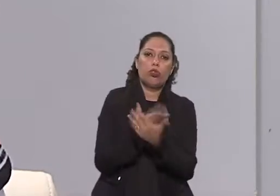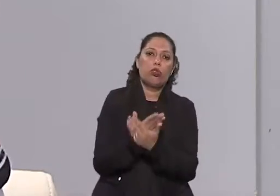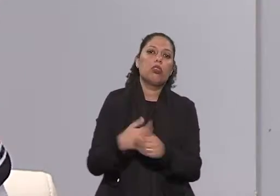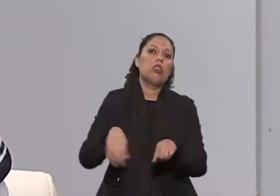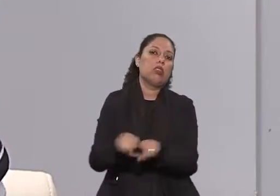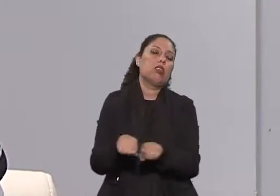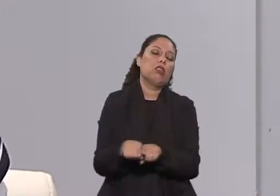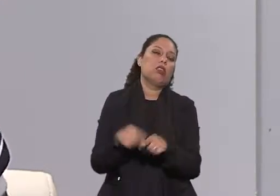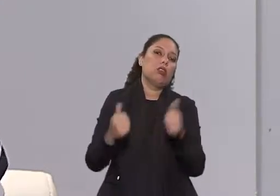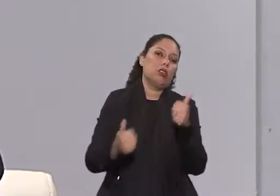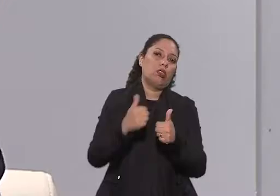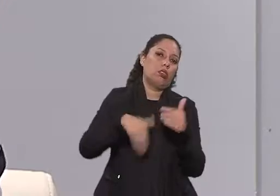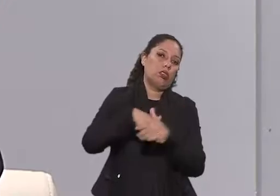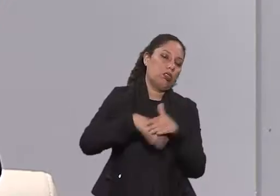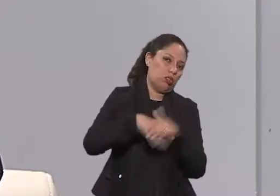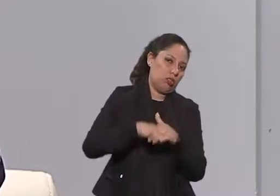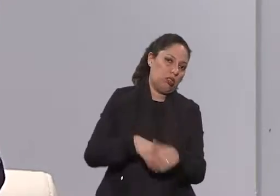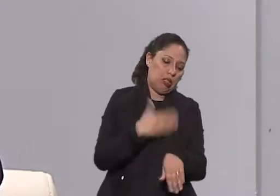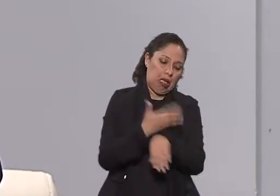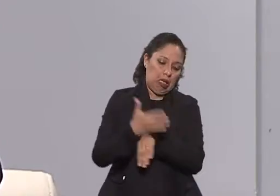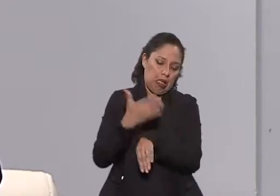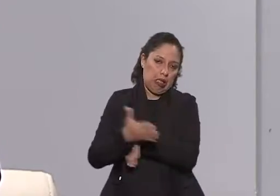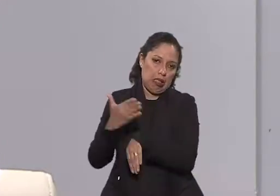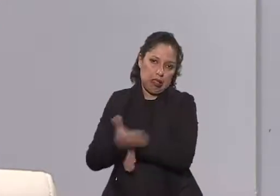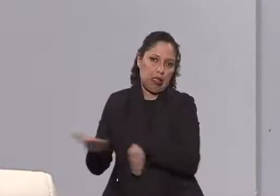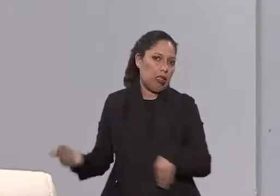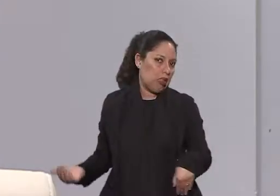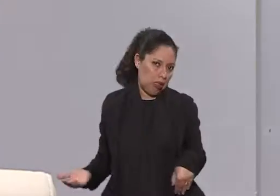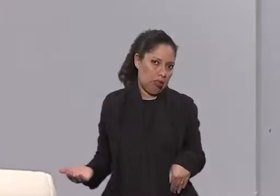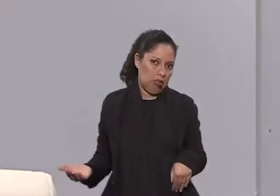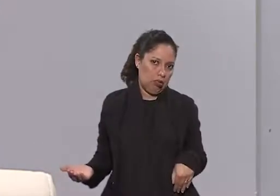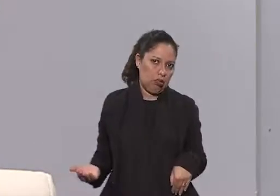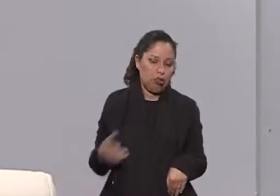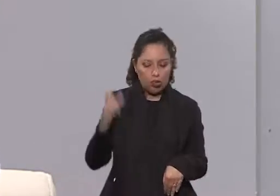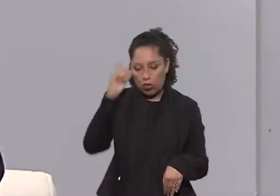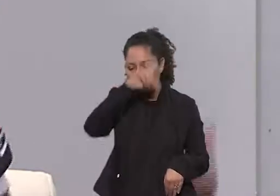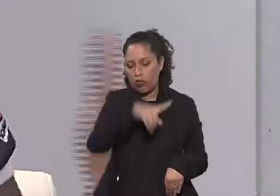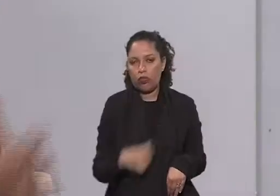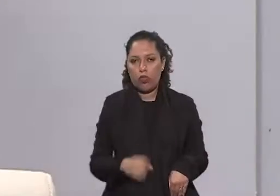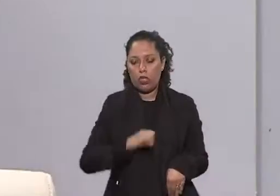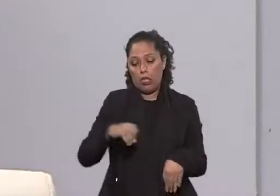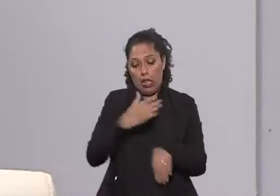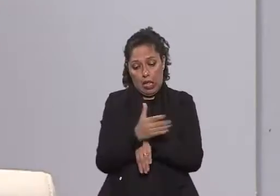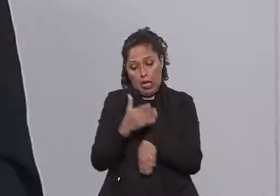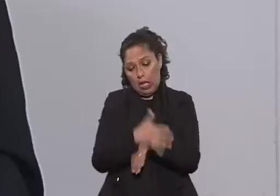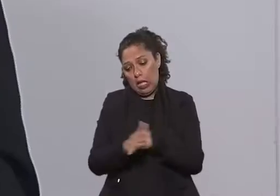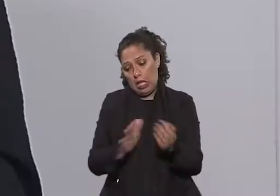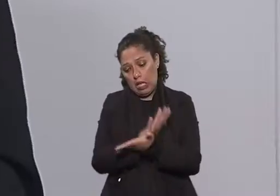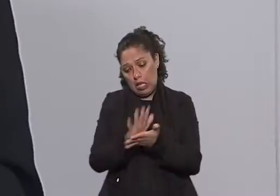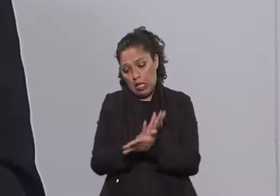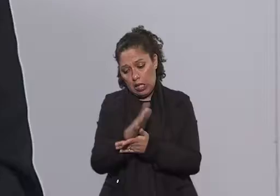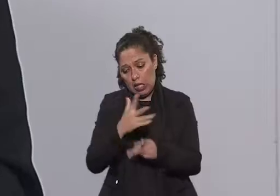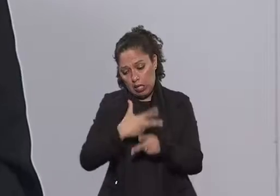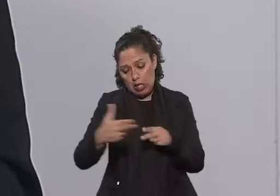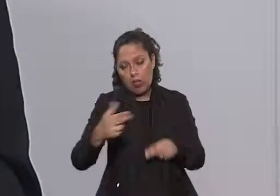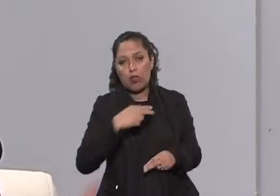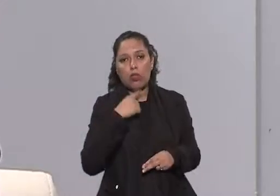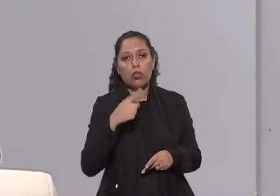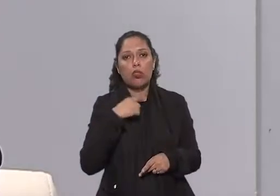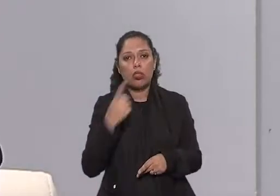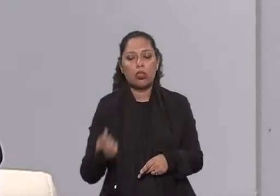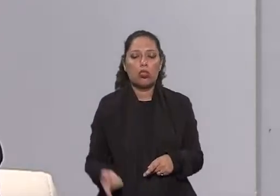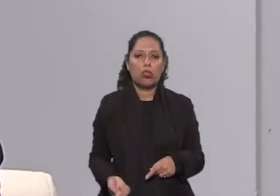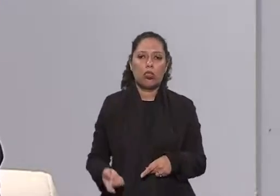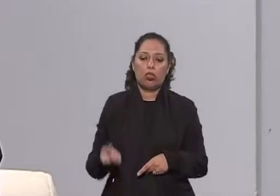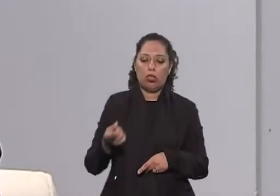e jogar a gente tem que se impor uma zona em exata em que melão vai jogar bem não joga e